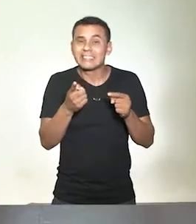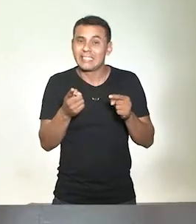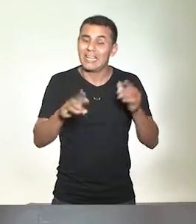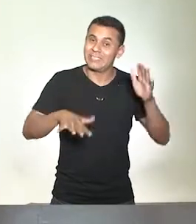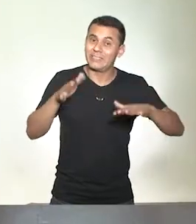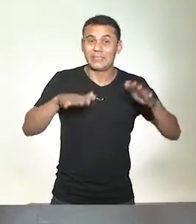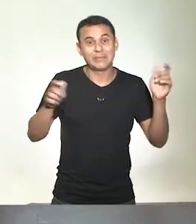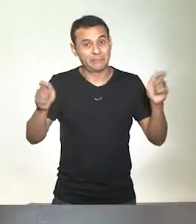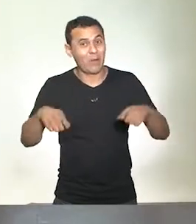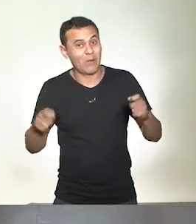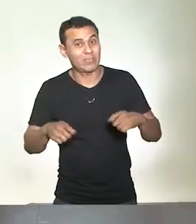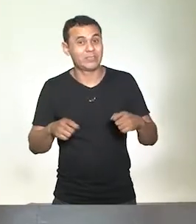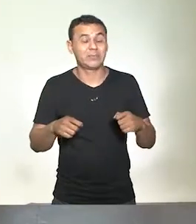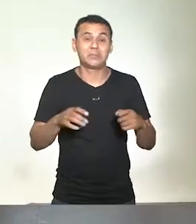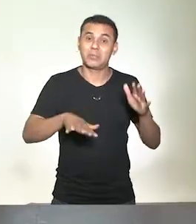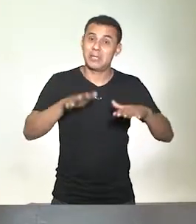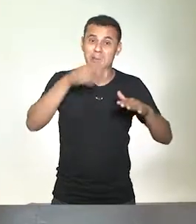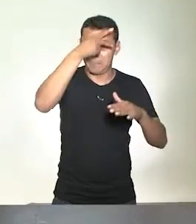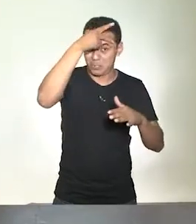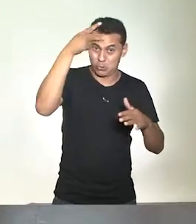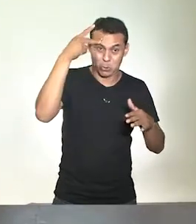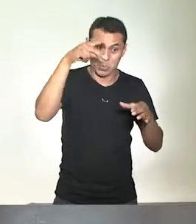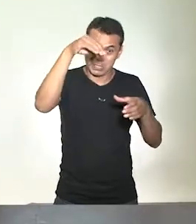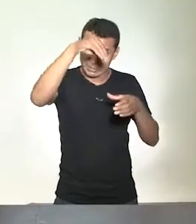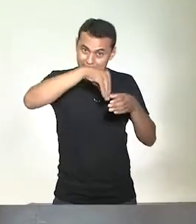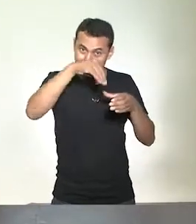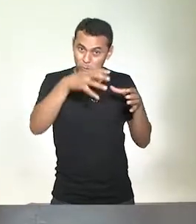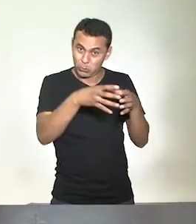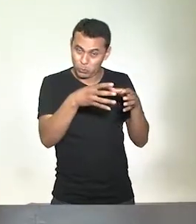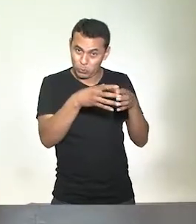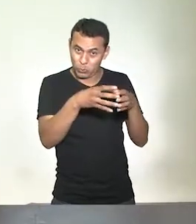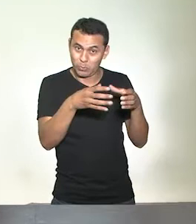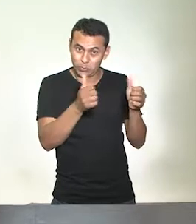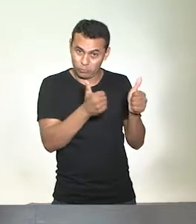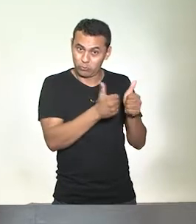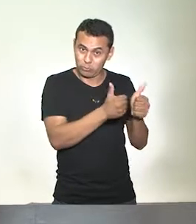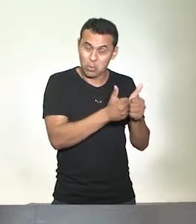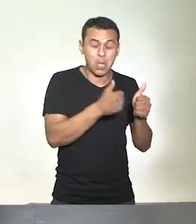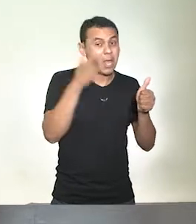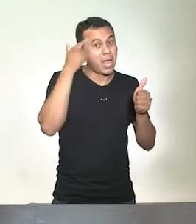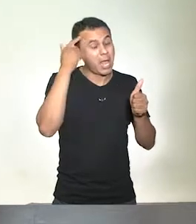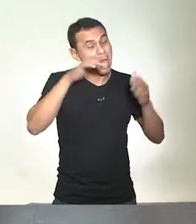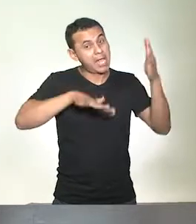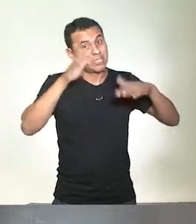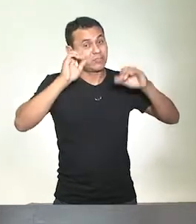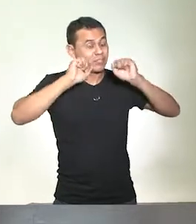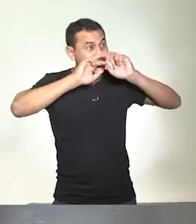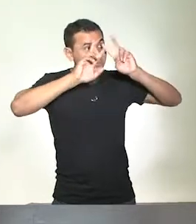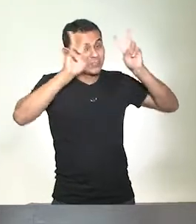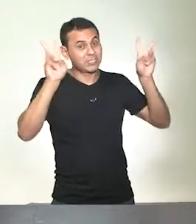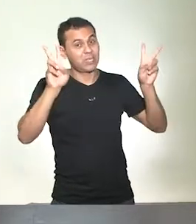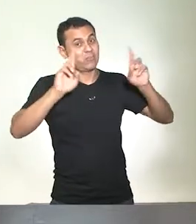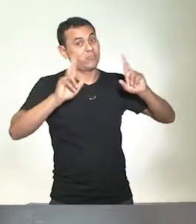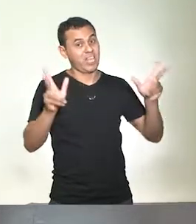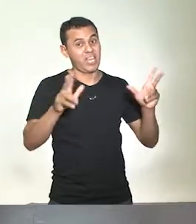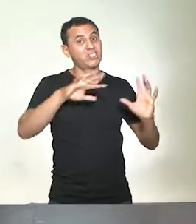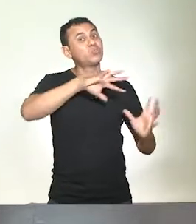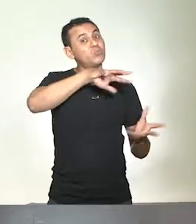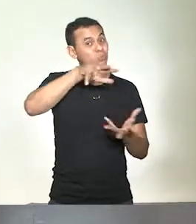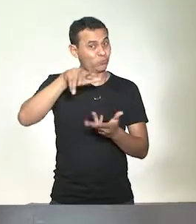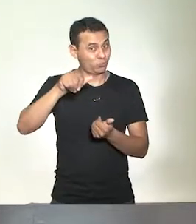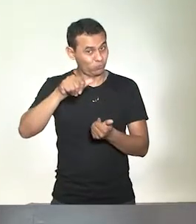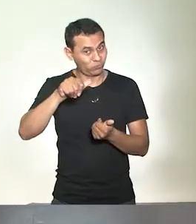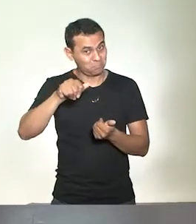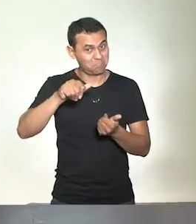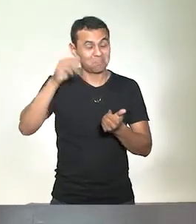porque são pessoas né que estão no grupo e que eles têm visões às vezes distintas de